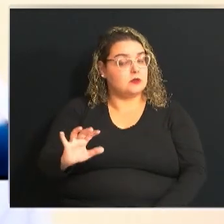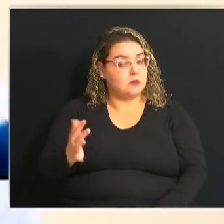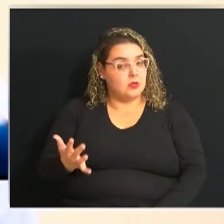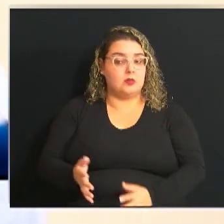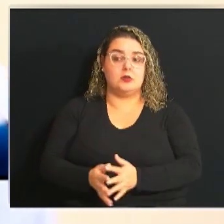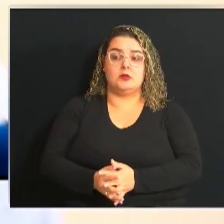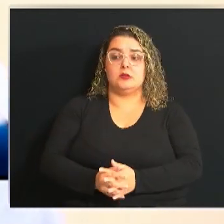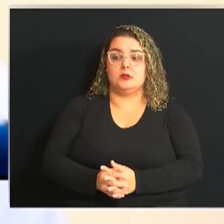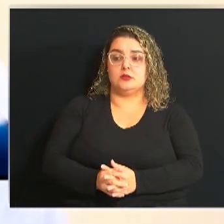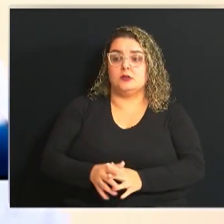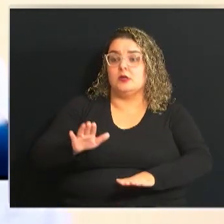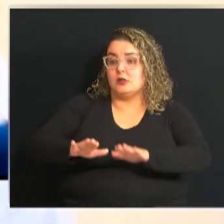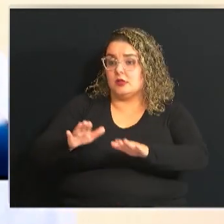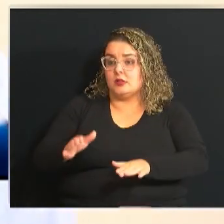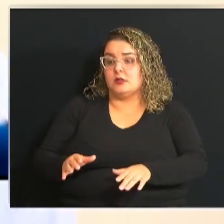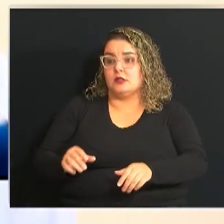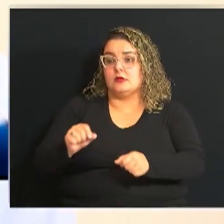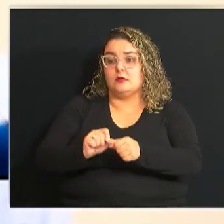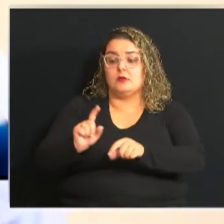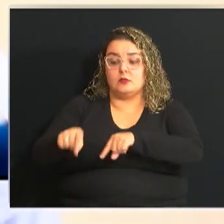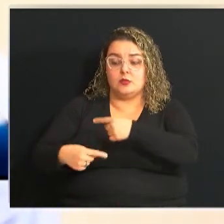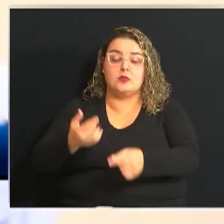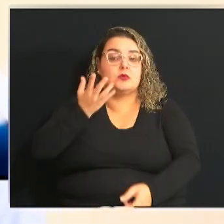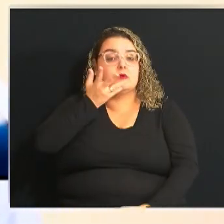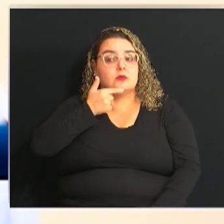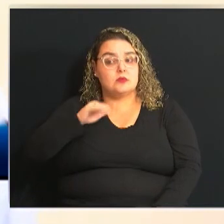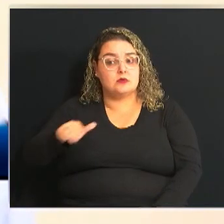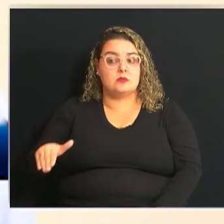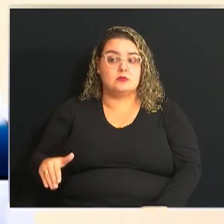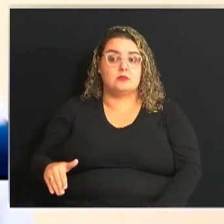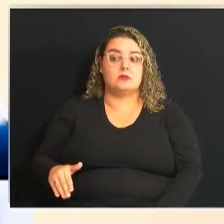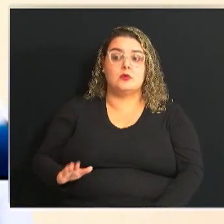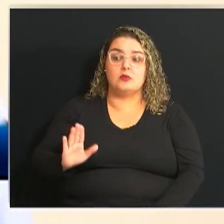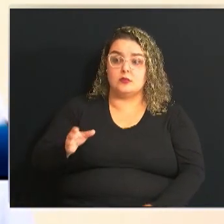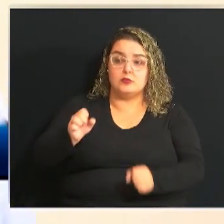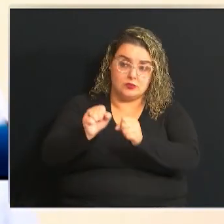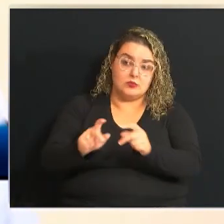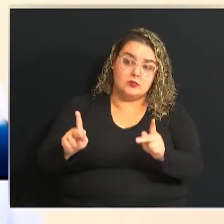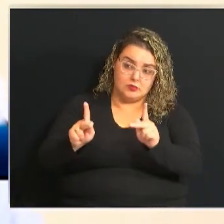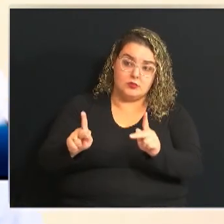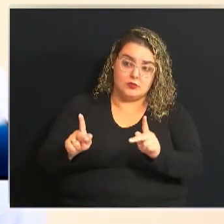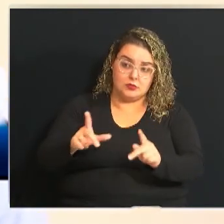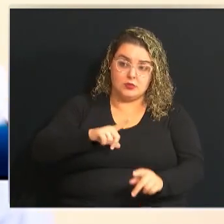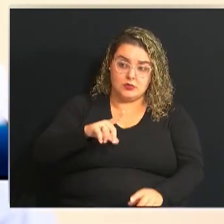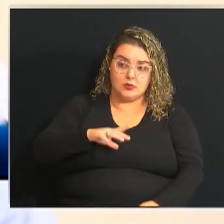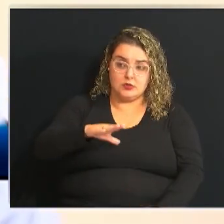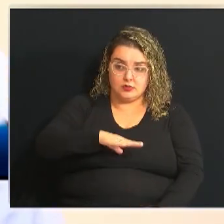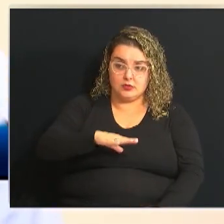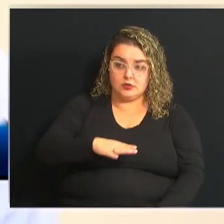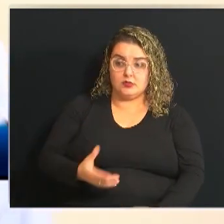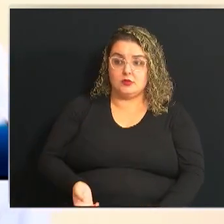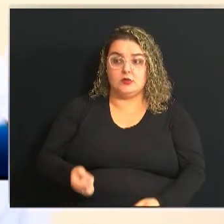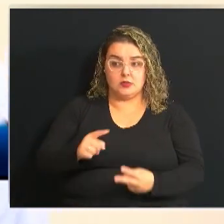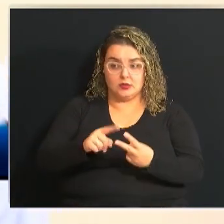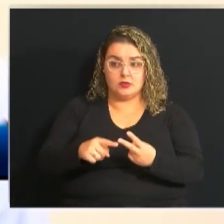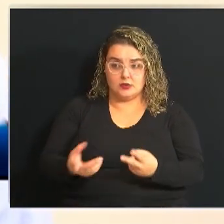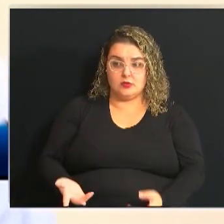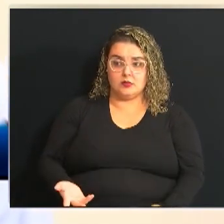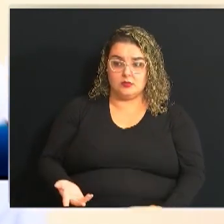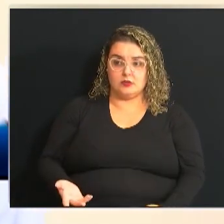filha dela foi negado a compra de um sorvete. Teve uma outra mãe que denunciou o caso do filho dela na escola pública aqui da